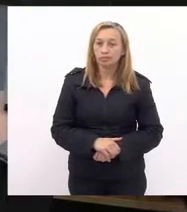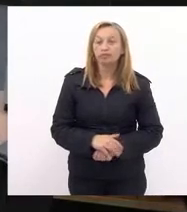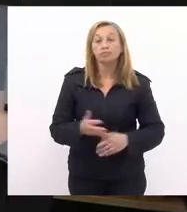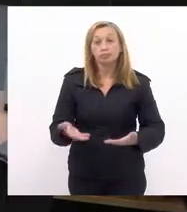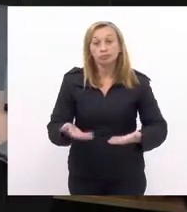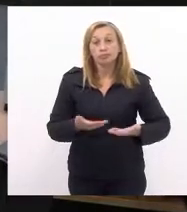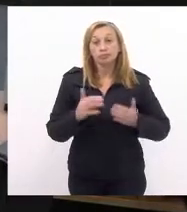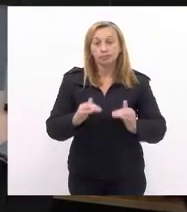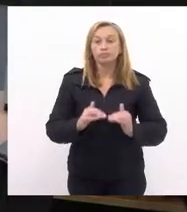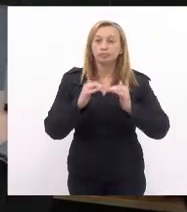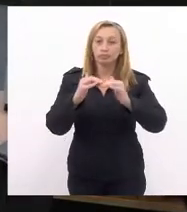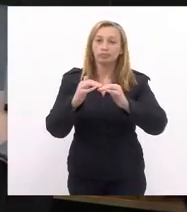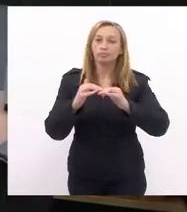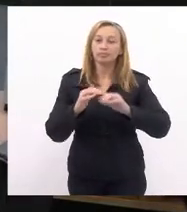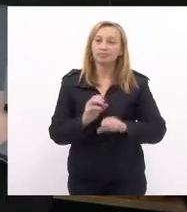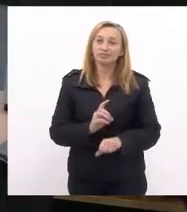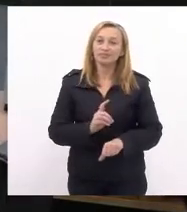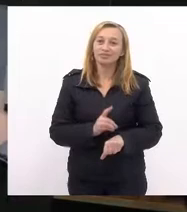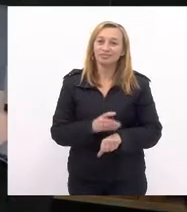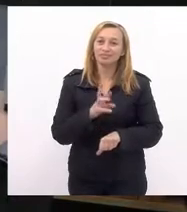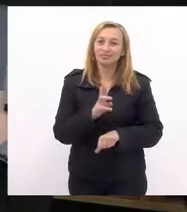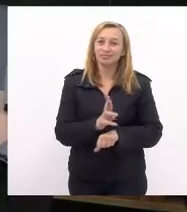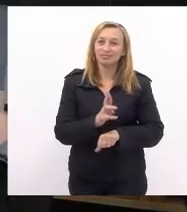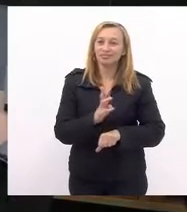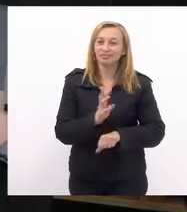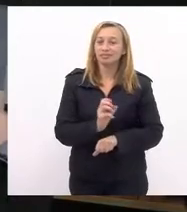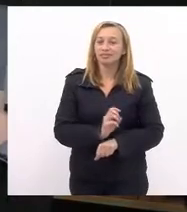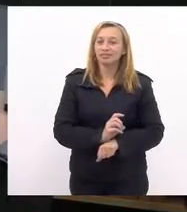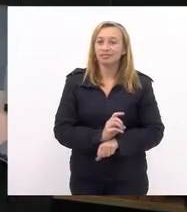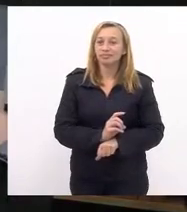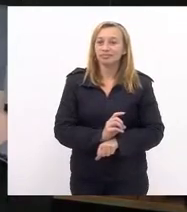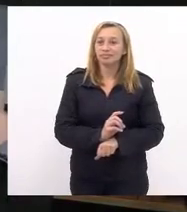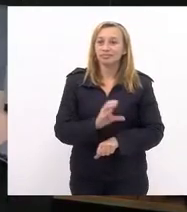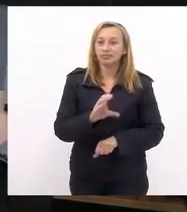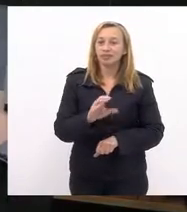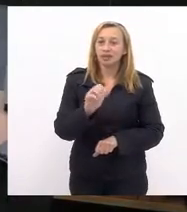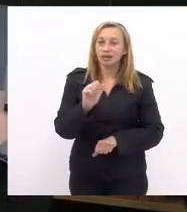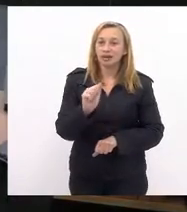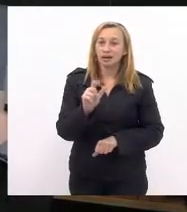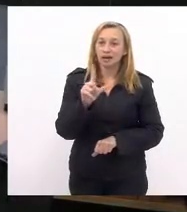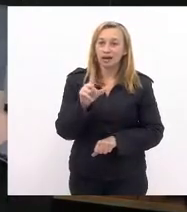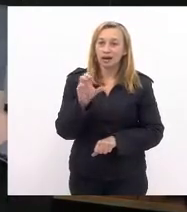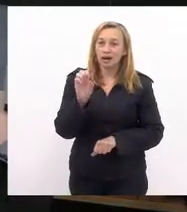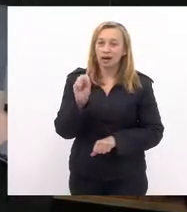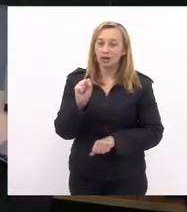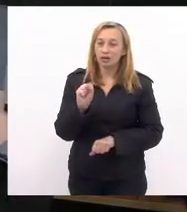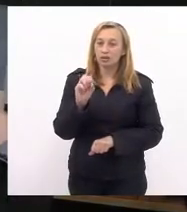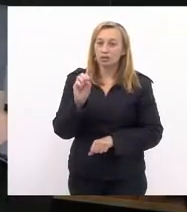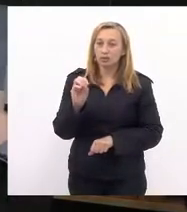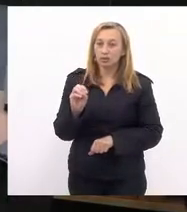Tenho a honra de chamar o excelentíssimo doutor Carlos Alberto José.